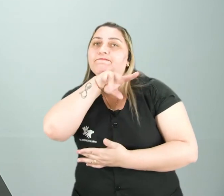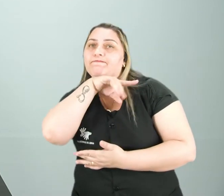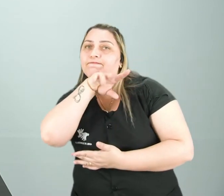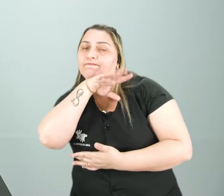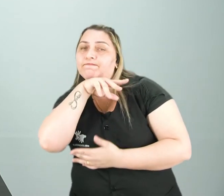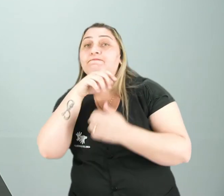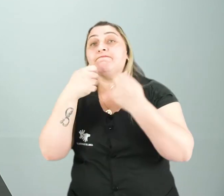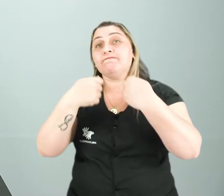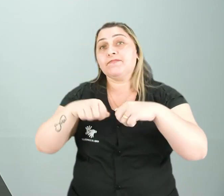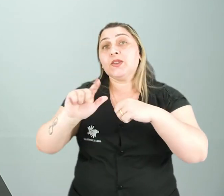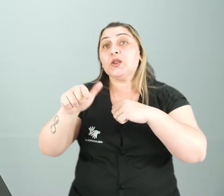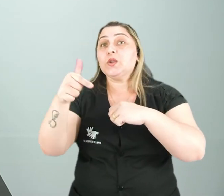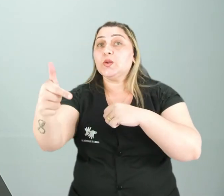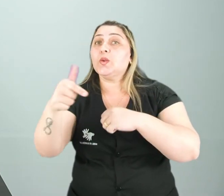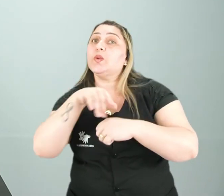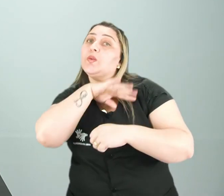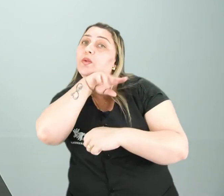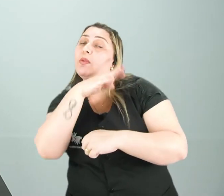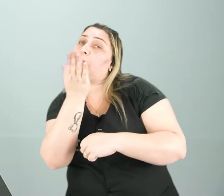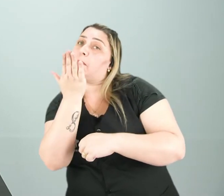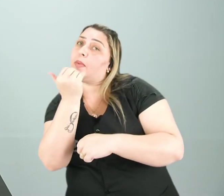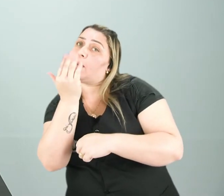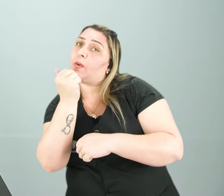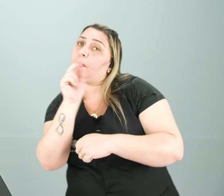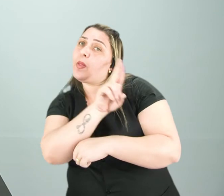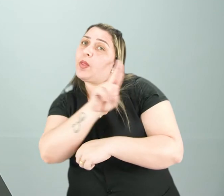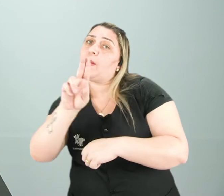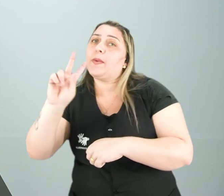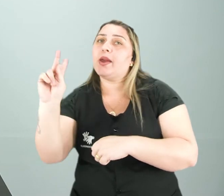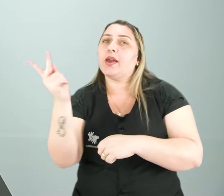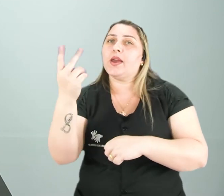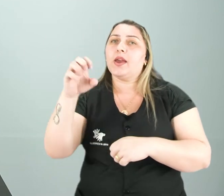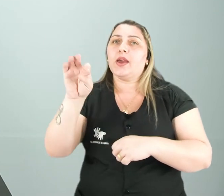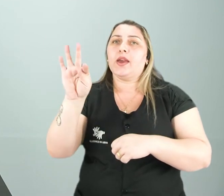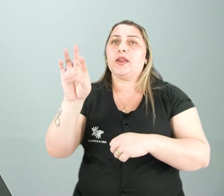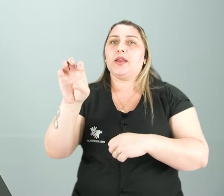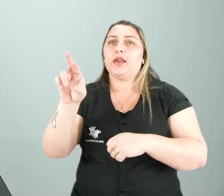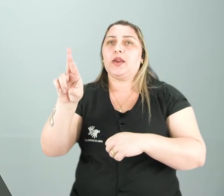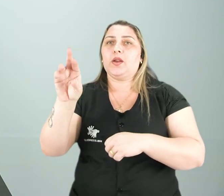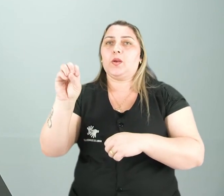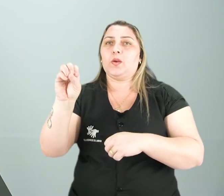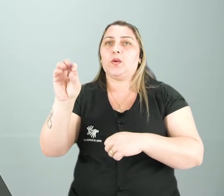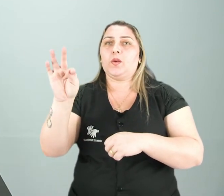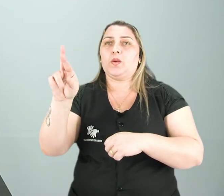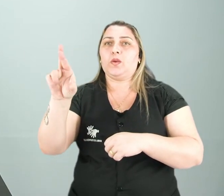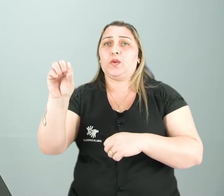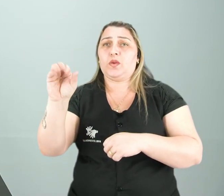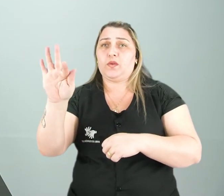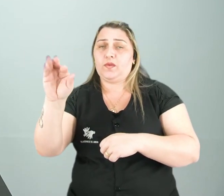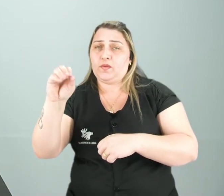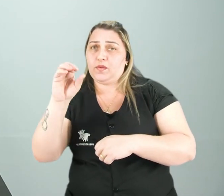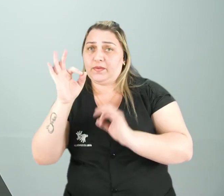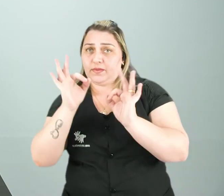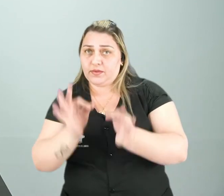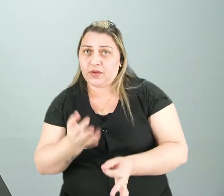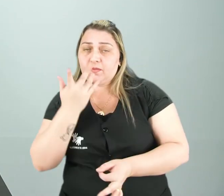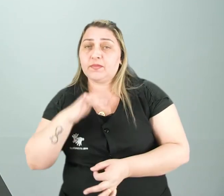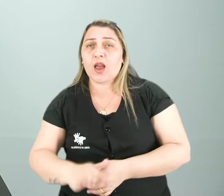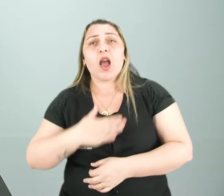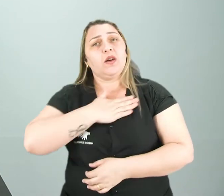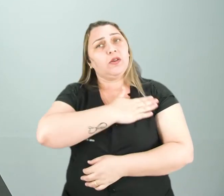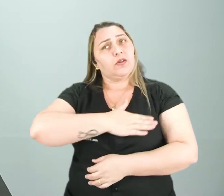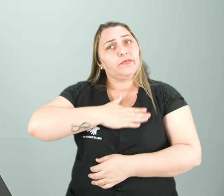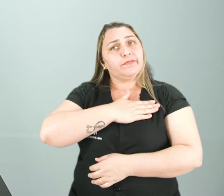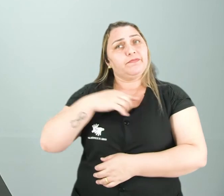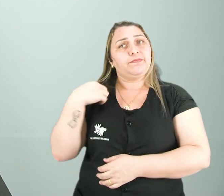animal que necessita de outro para se alimentar é chamado de heterótrofos. Certo, crianças? Então, vocês